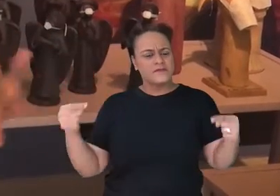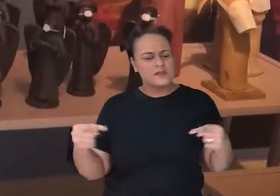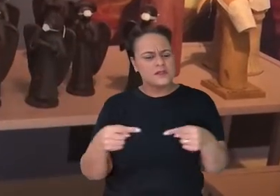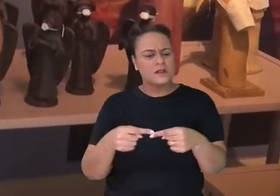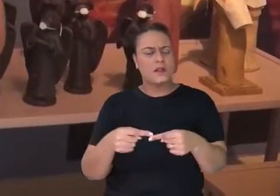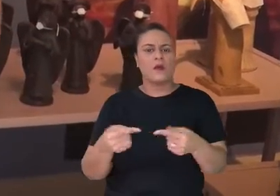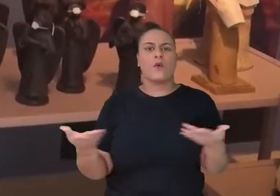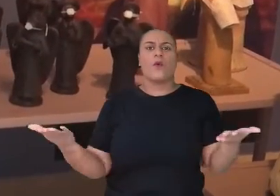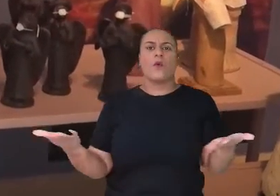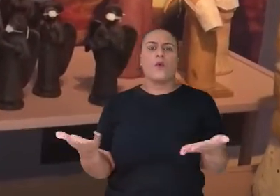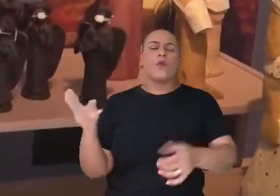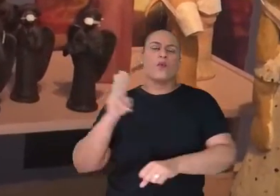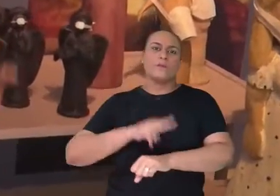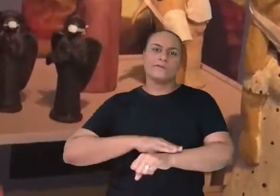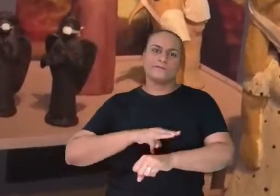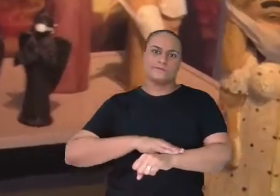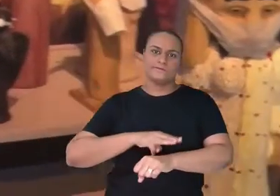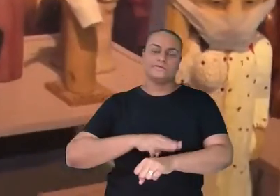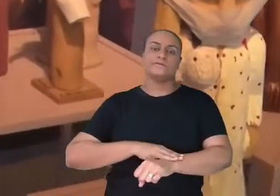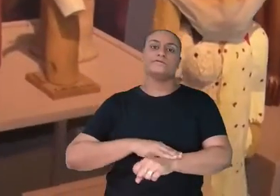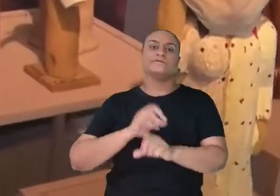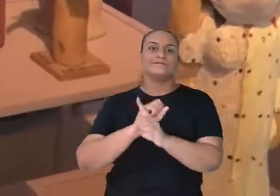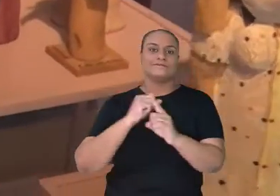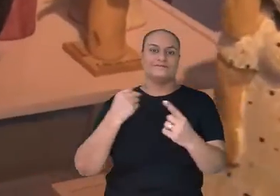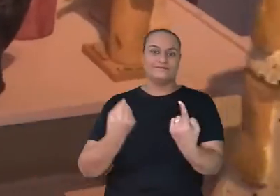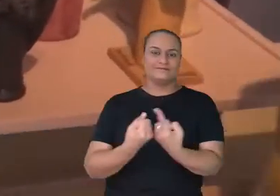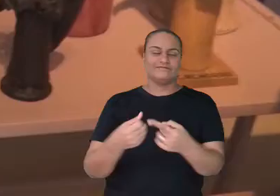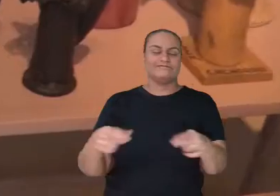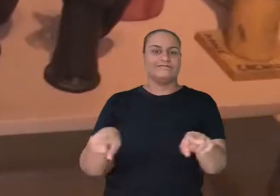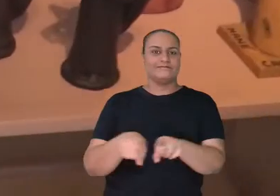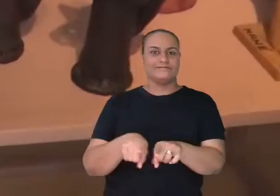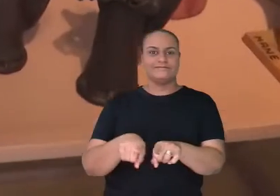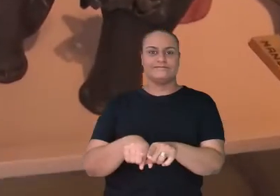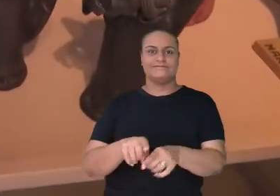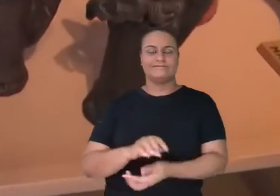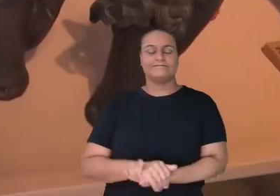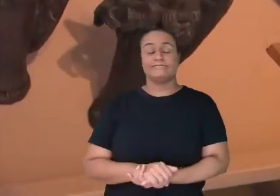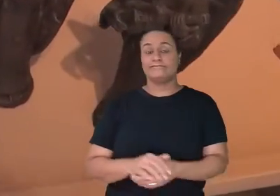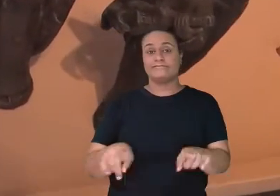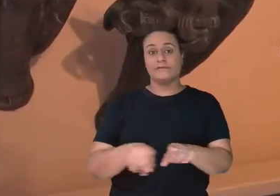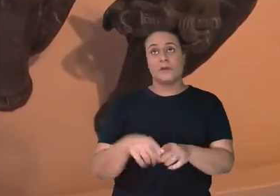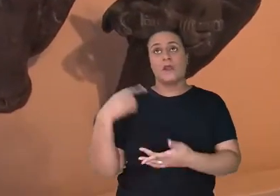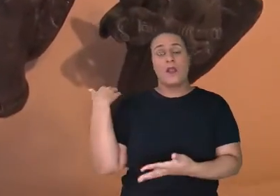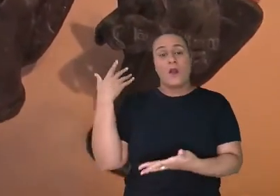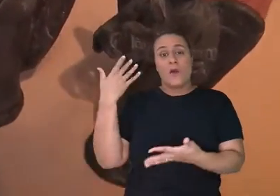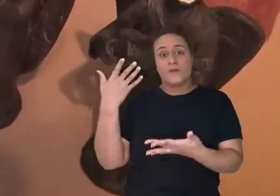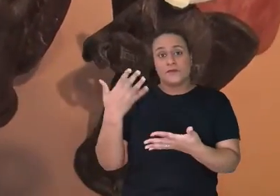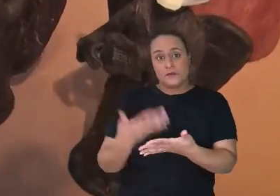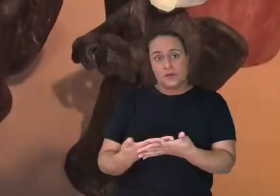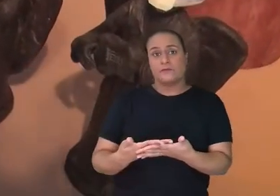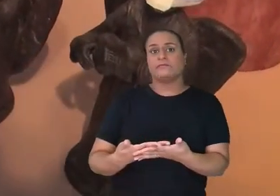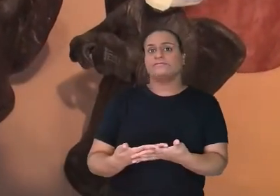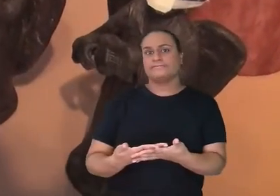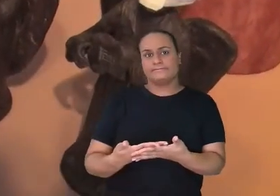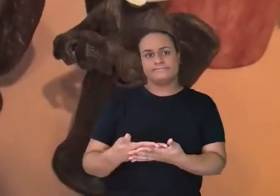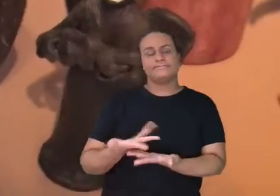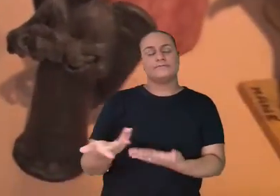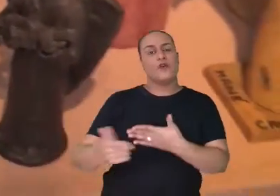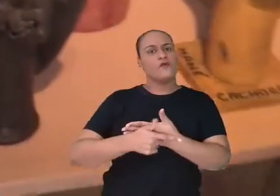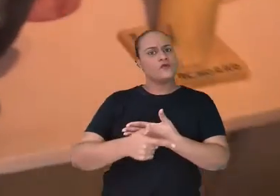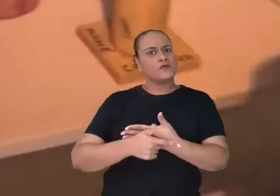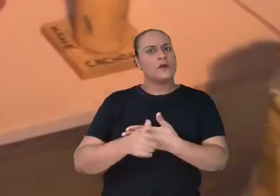época, com a nossa sociedade, com o nosso momento. Até porque a história é para isso, né? É para a